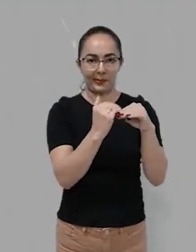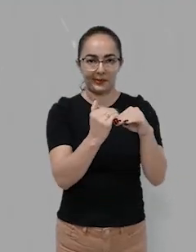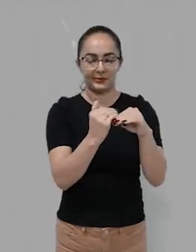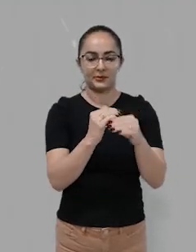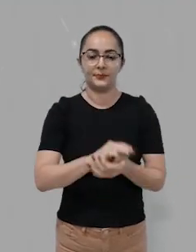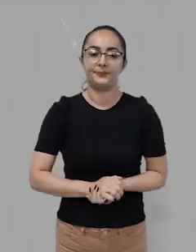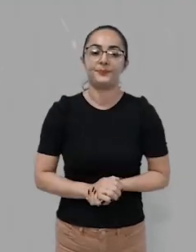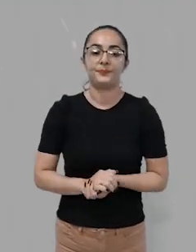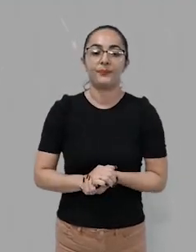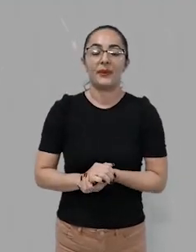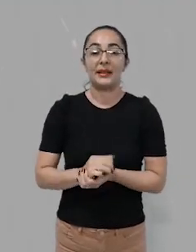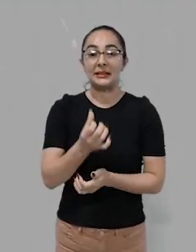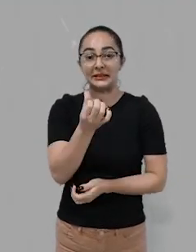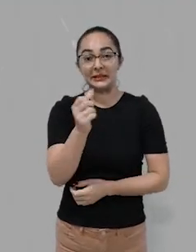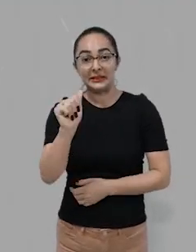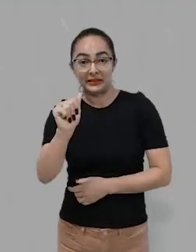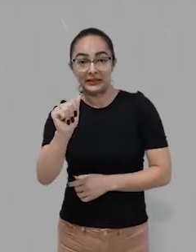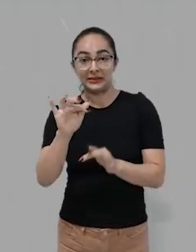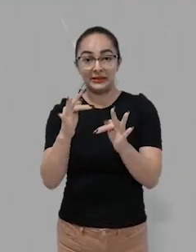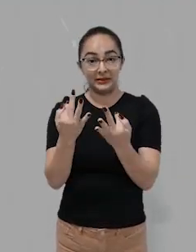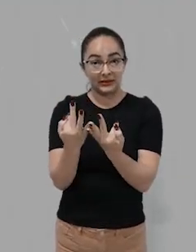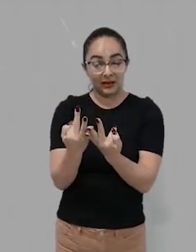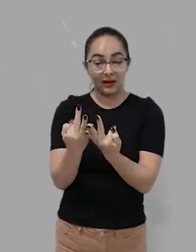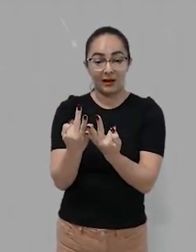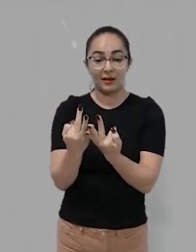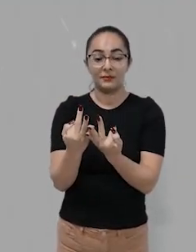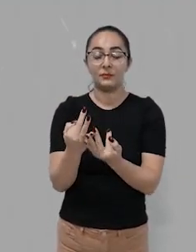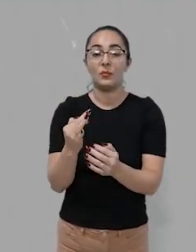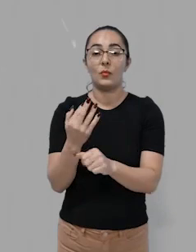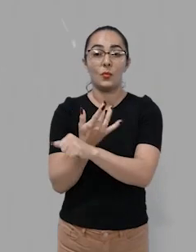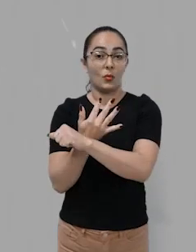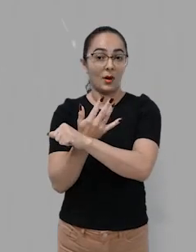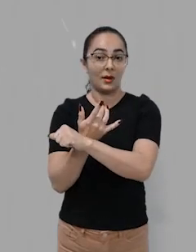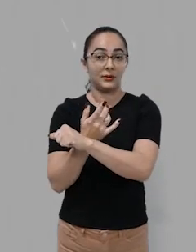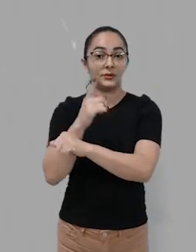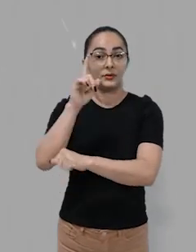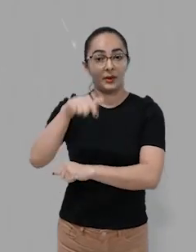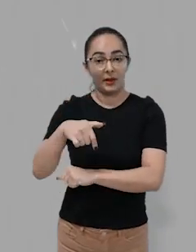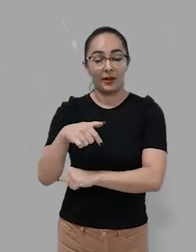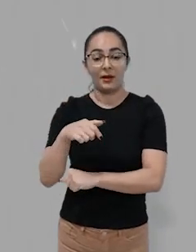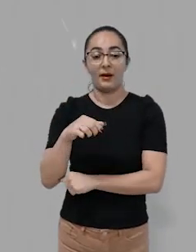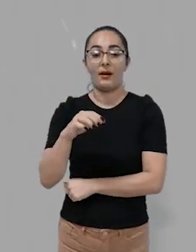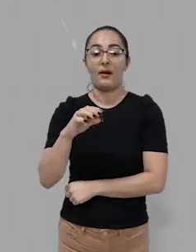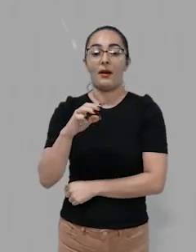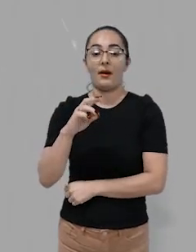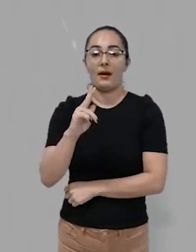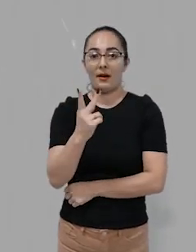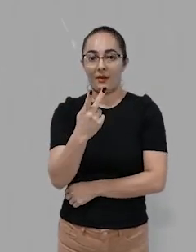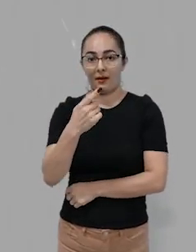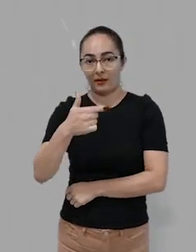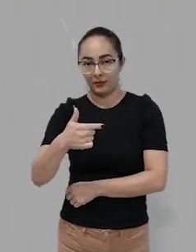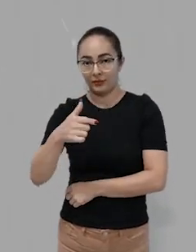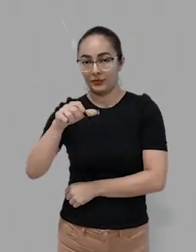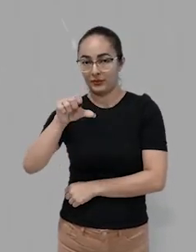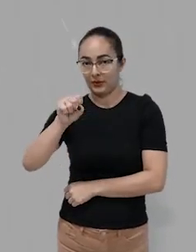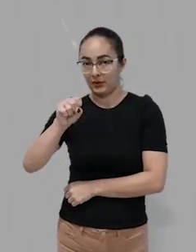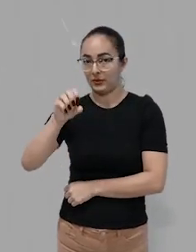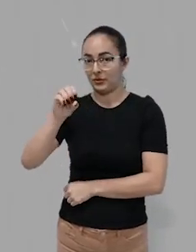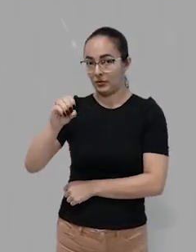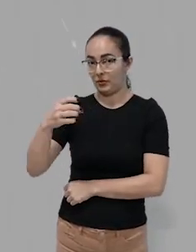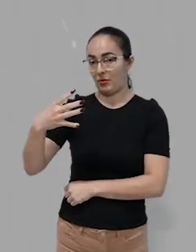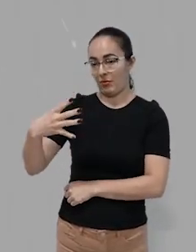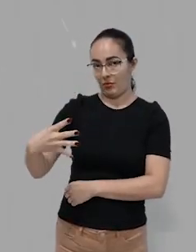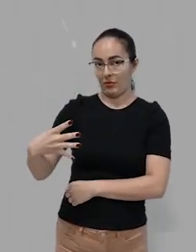o enxofre como referência. Então, o ácido padrão é o H2SO4, o